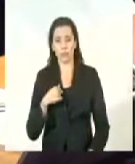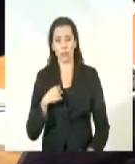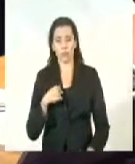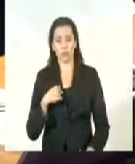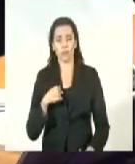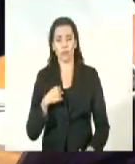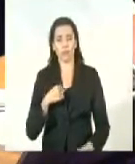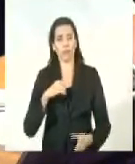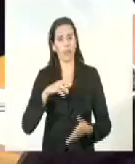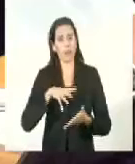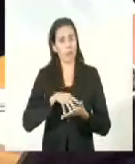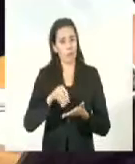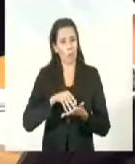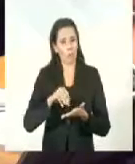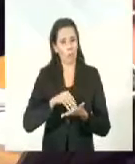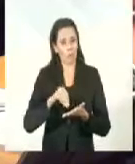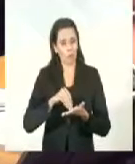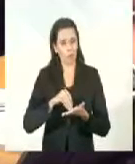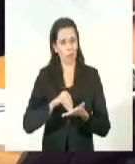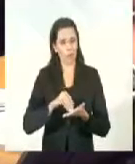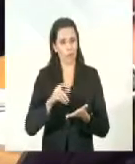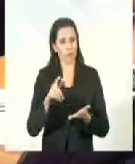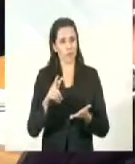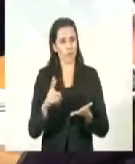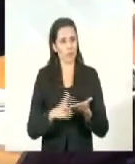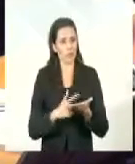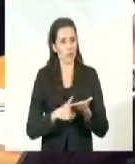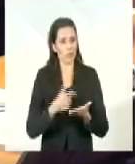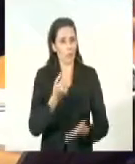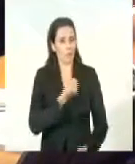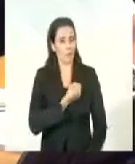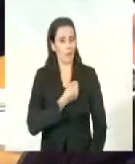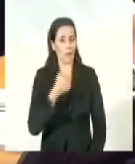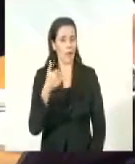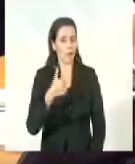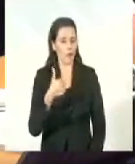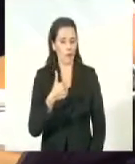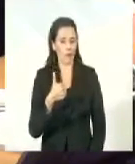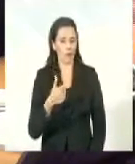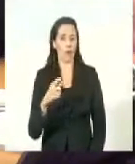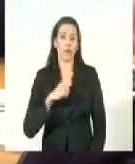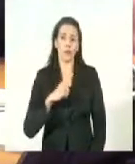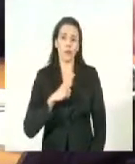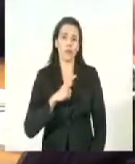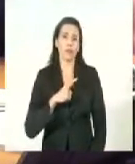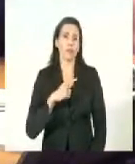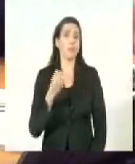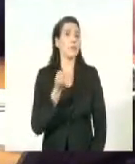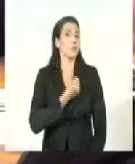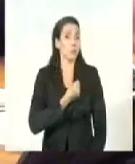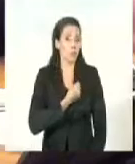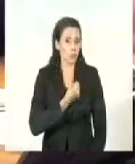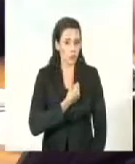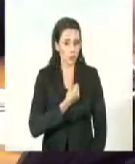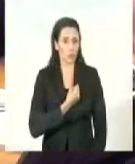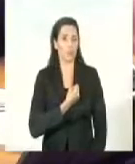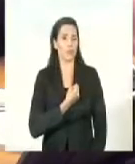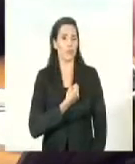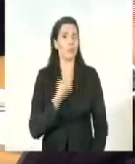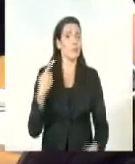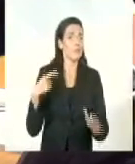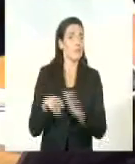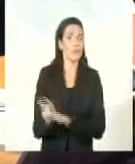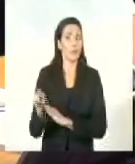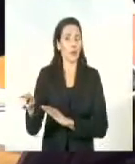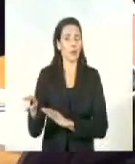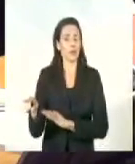a cópia da primeira página da consulta, na qual tem o número da consulta formulada ao Tribunal de Contas do Estado,